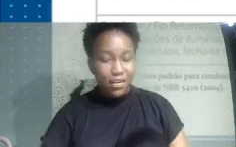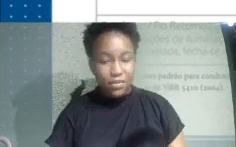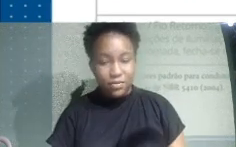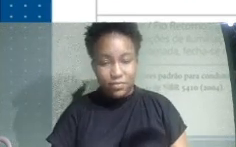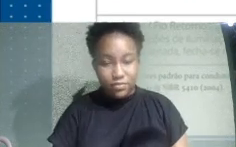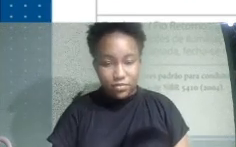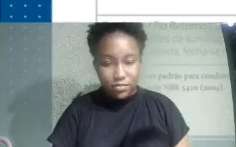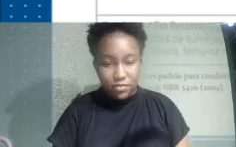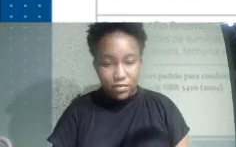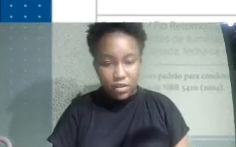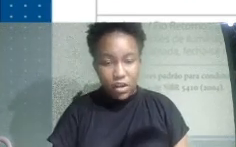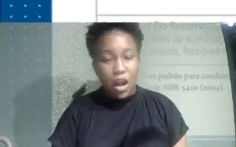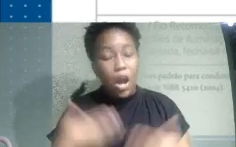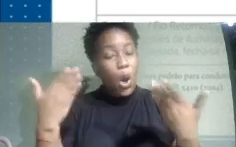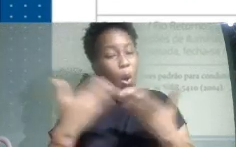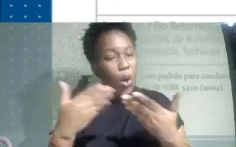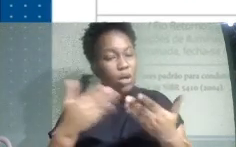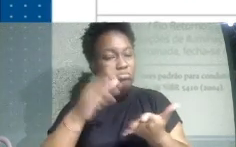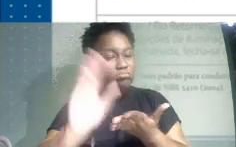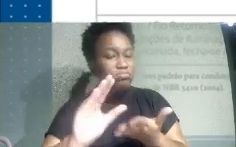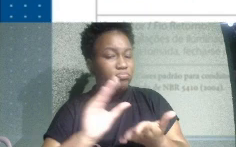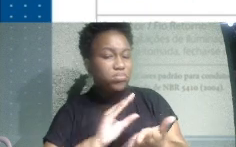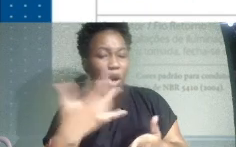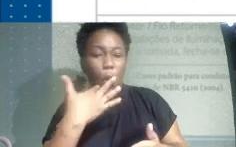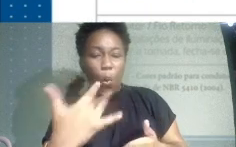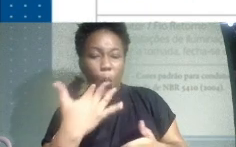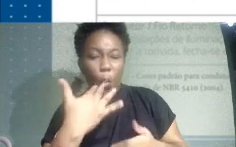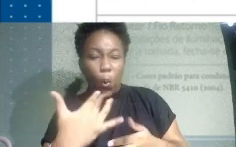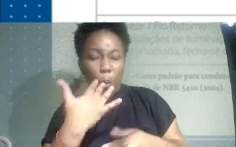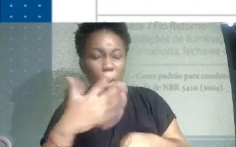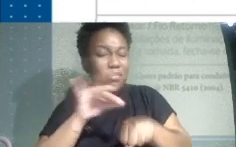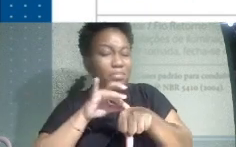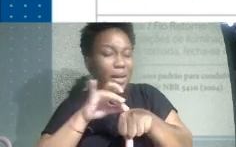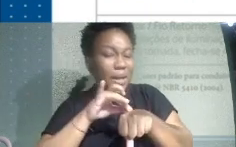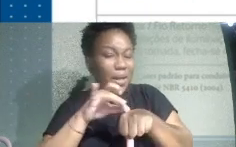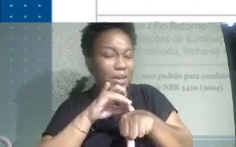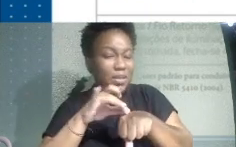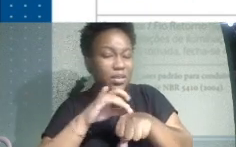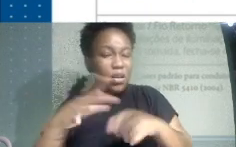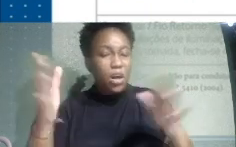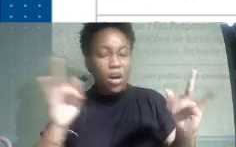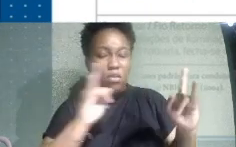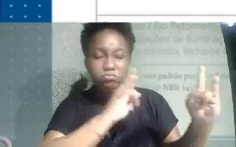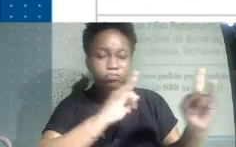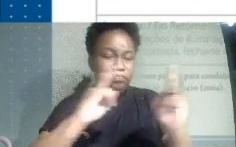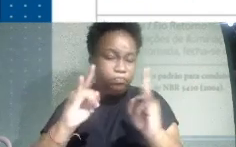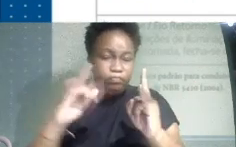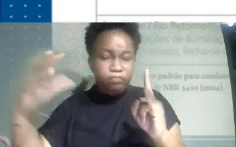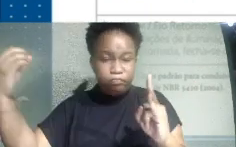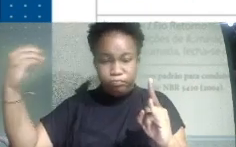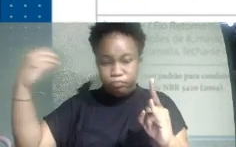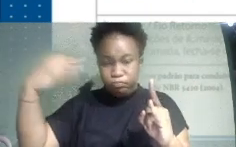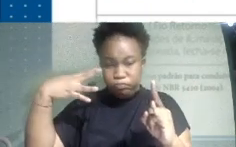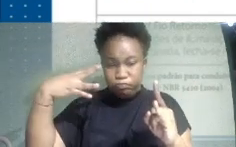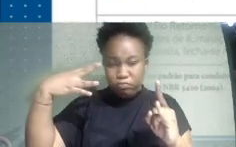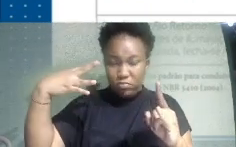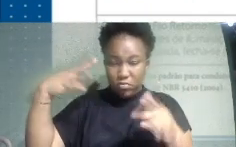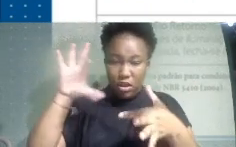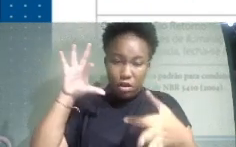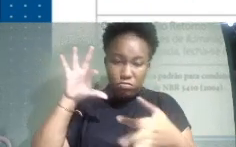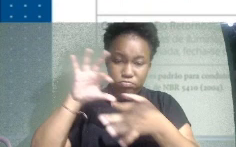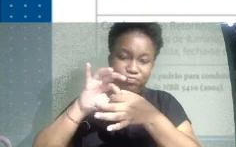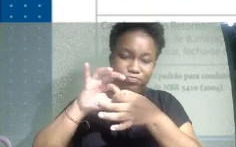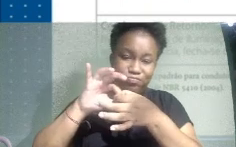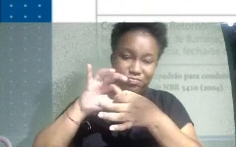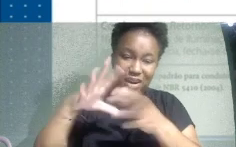for retorno, você utiliza a cor preta. O que seria isso? Nas instalações de iluminação, ele é o condutor que liga o ponto de luz à